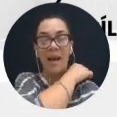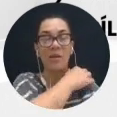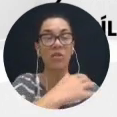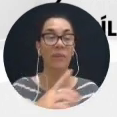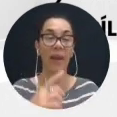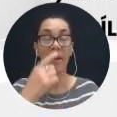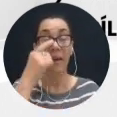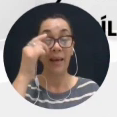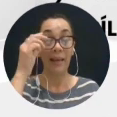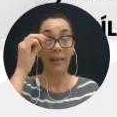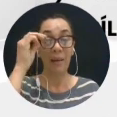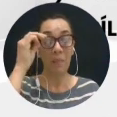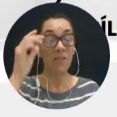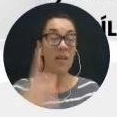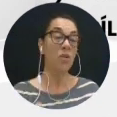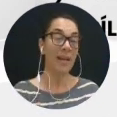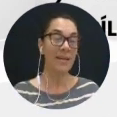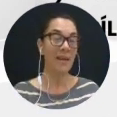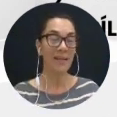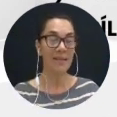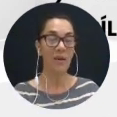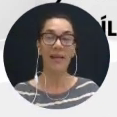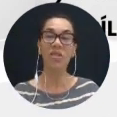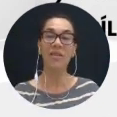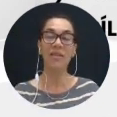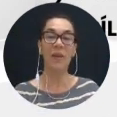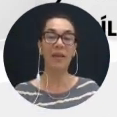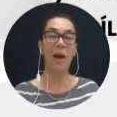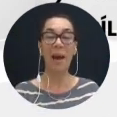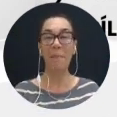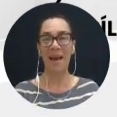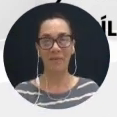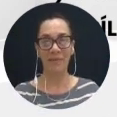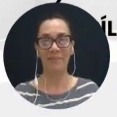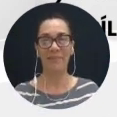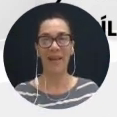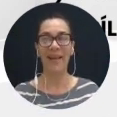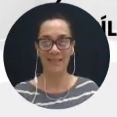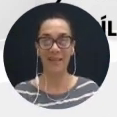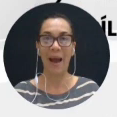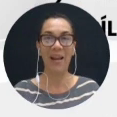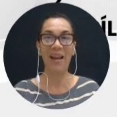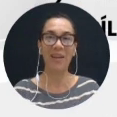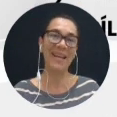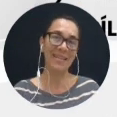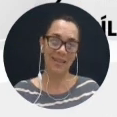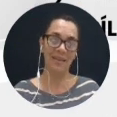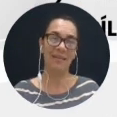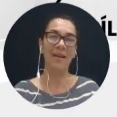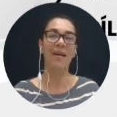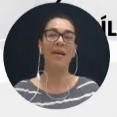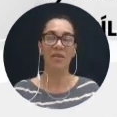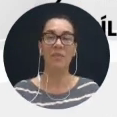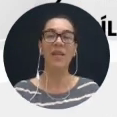assinalar ali embaixo, né? Mas vejam que a segmentação aí diz respeito à palavra, né? Em si, a palavra em